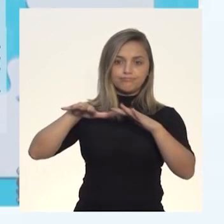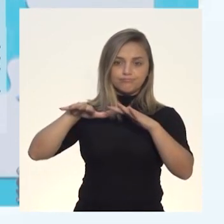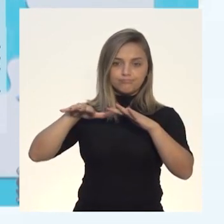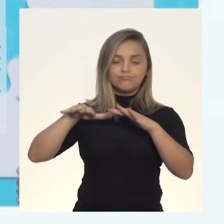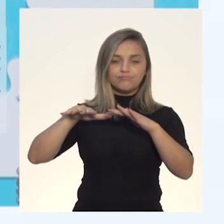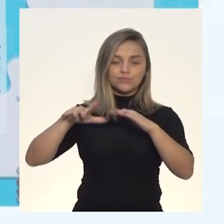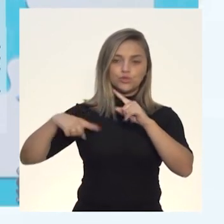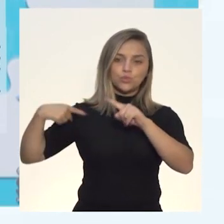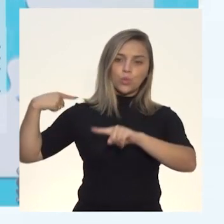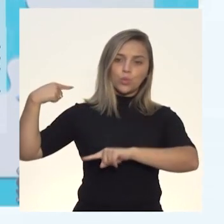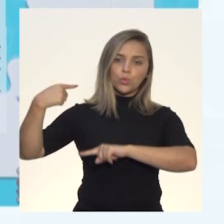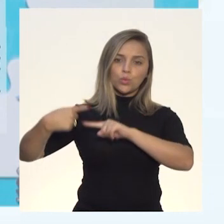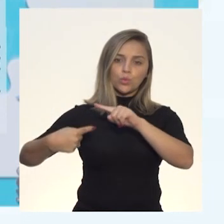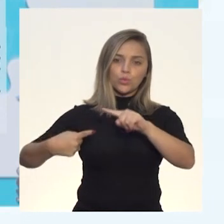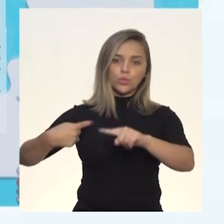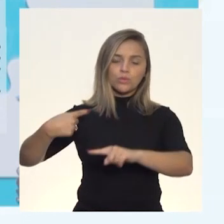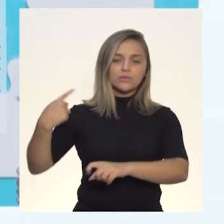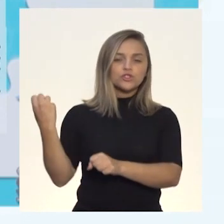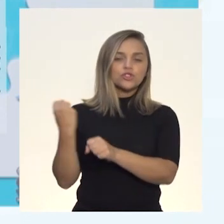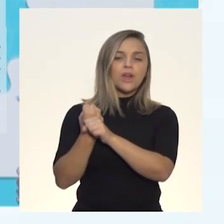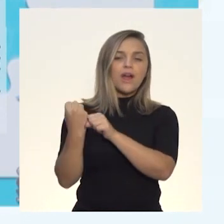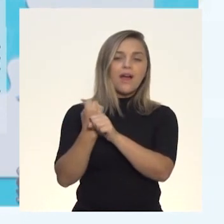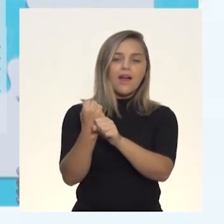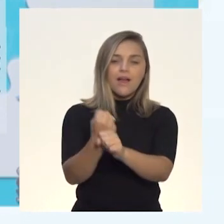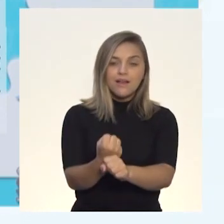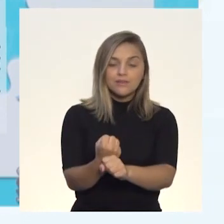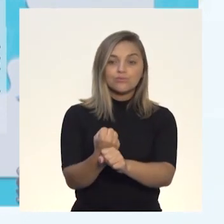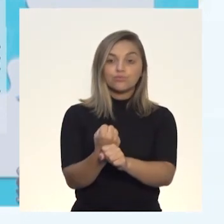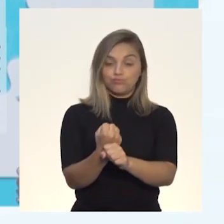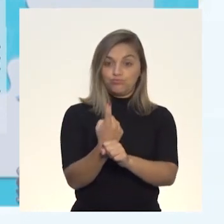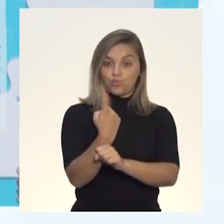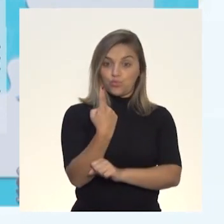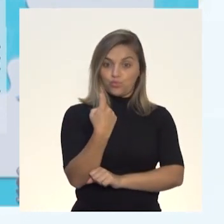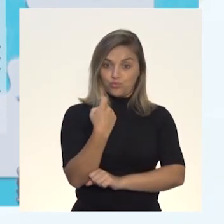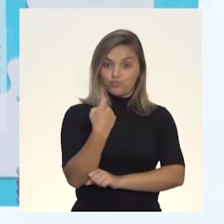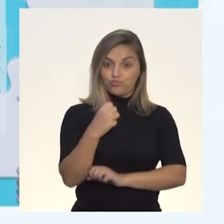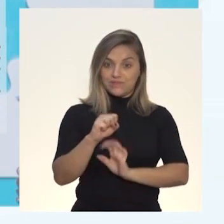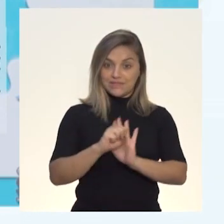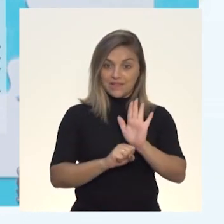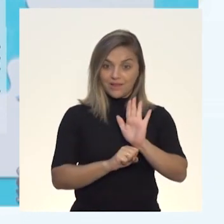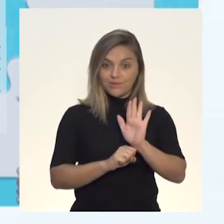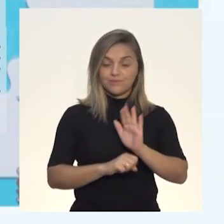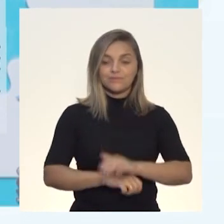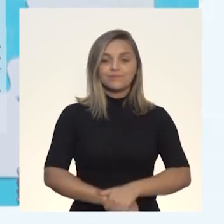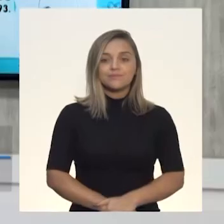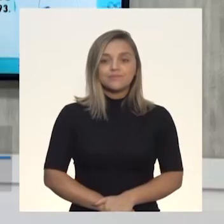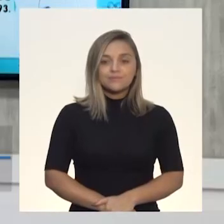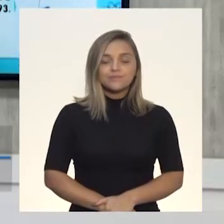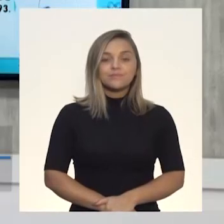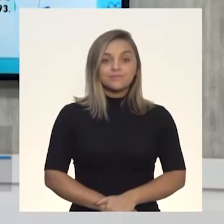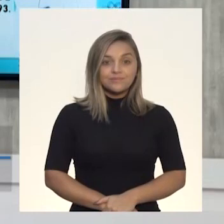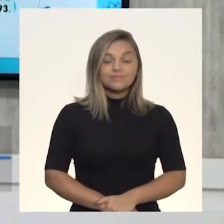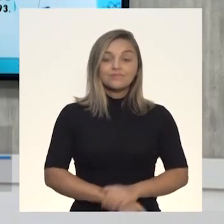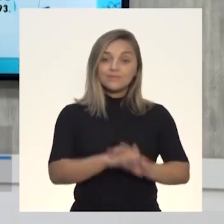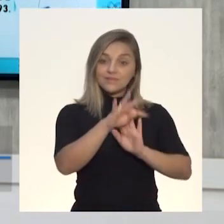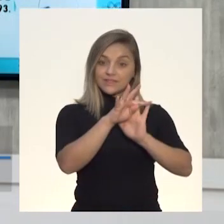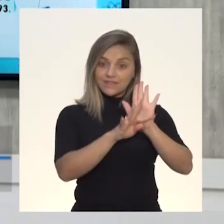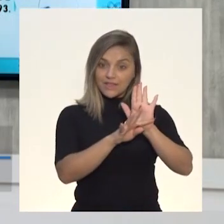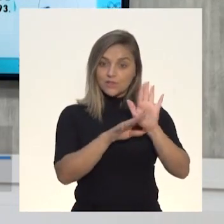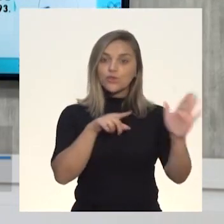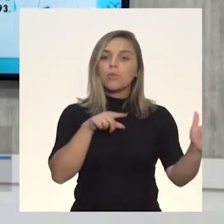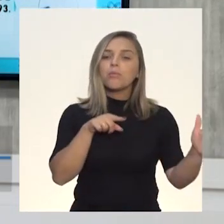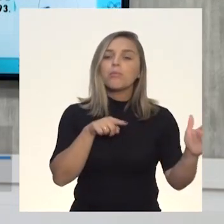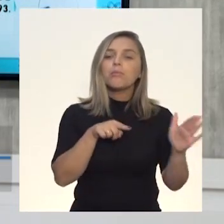em geração, durante já quase um século. O texto termina com um